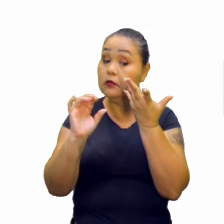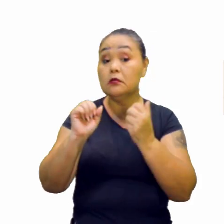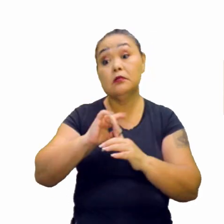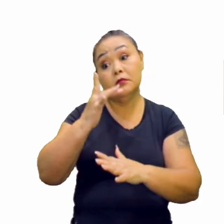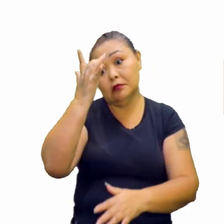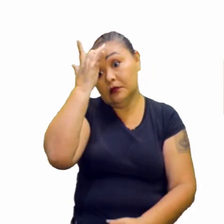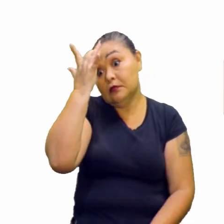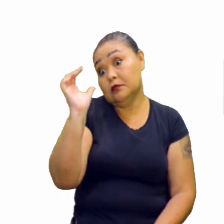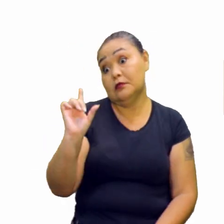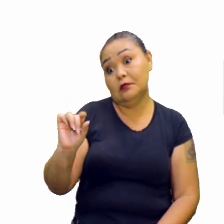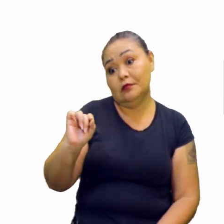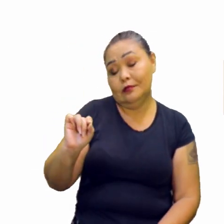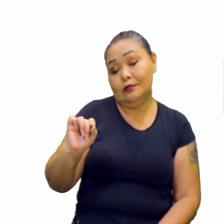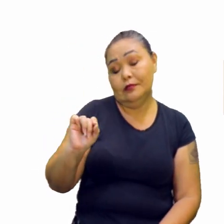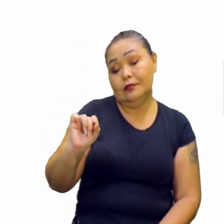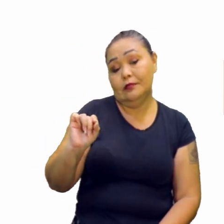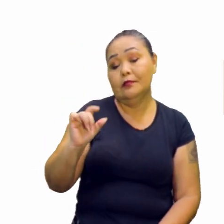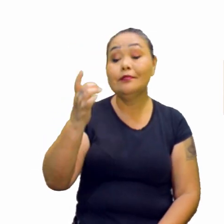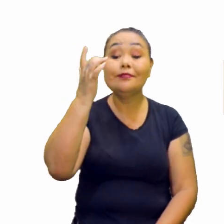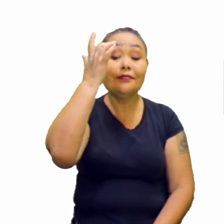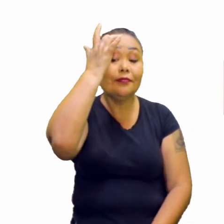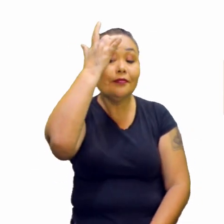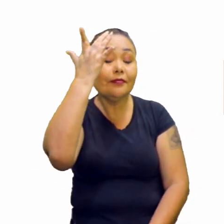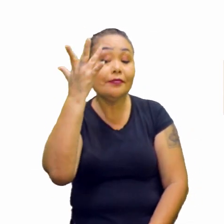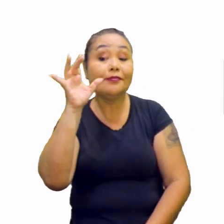professor? Facilita a coleta,